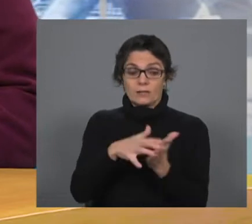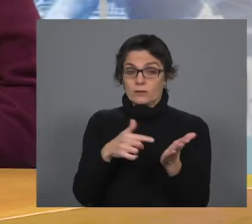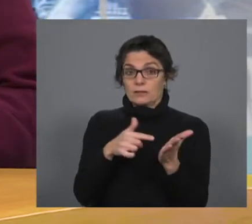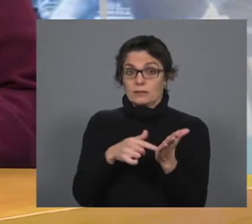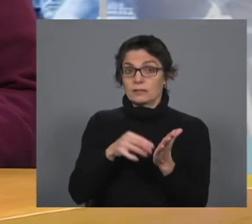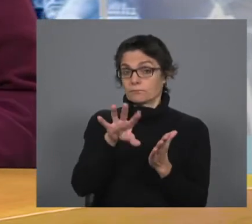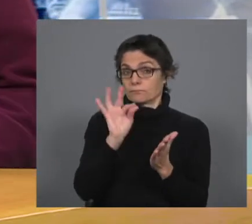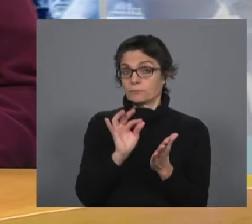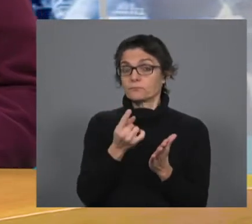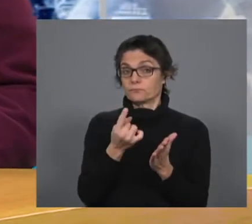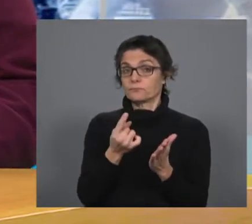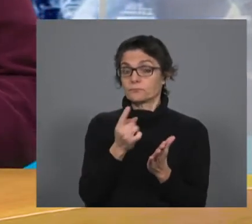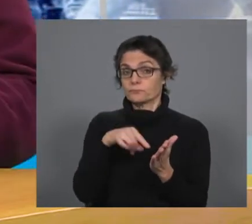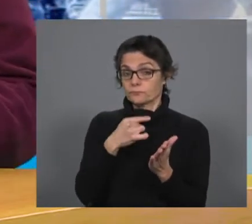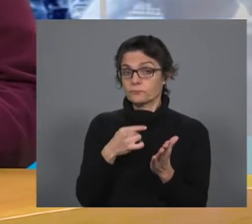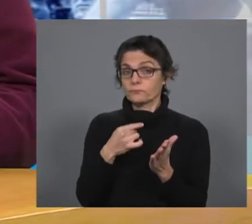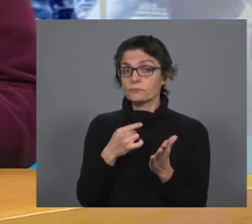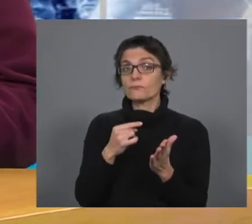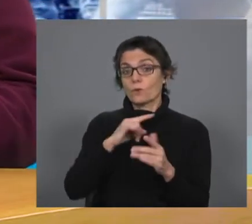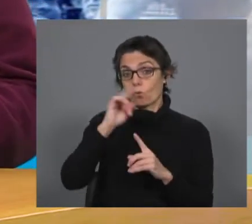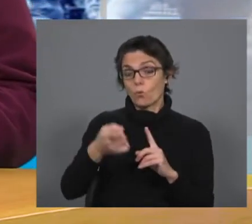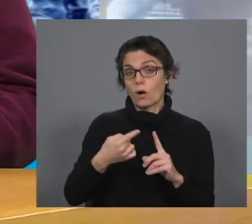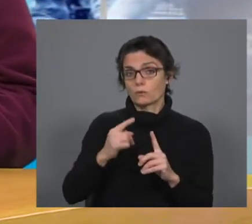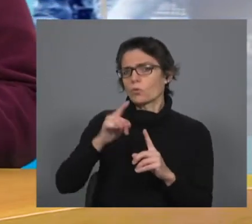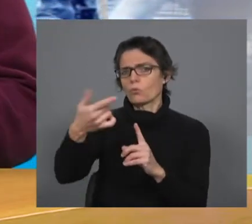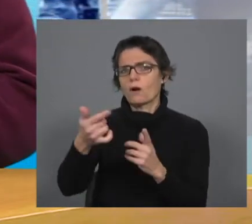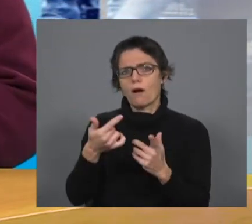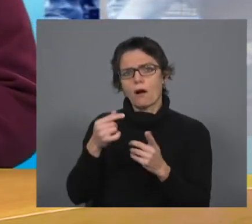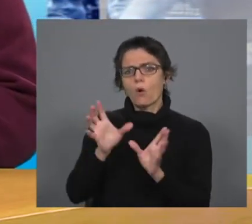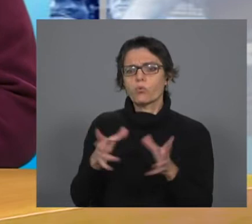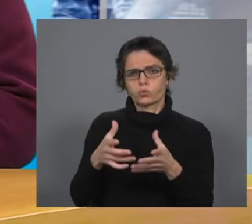como todos os anos, há um grupo muito concreto que é convidado